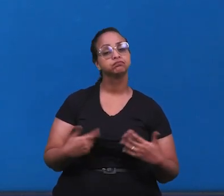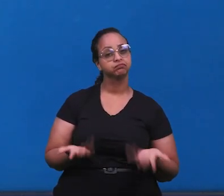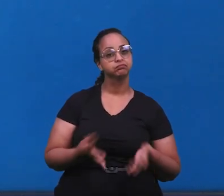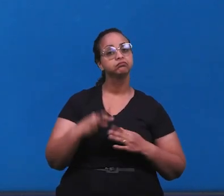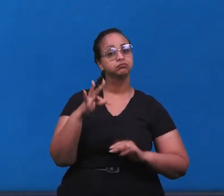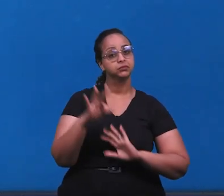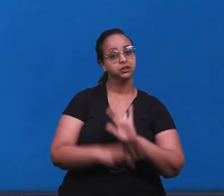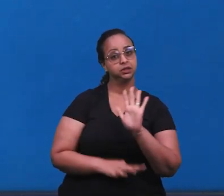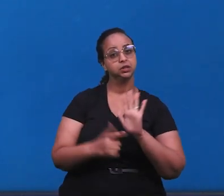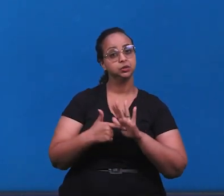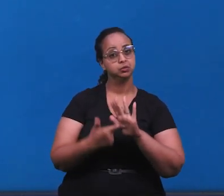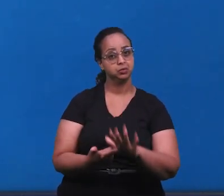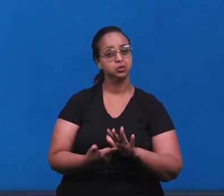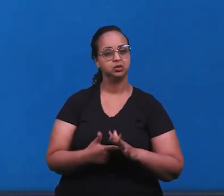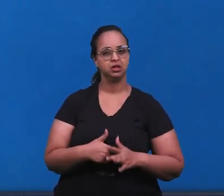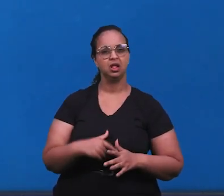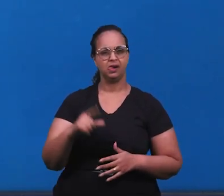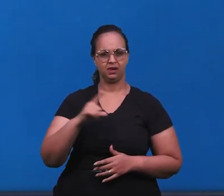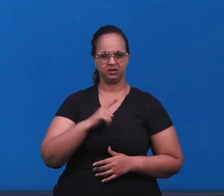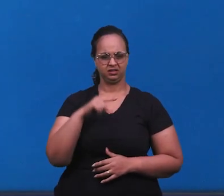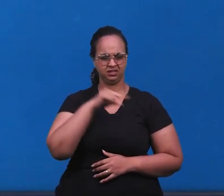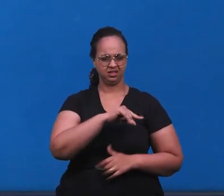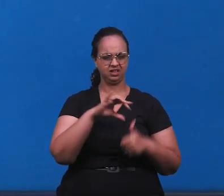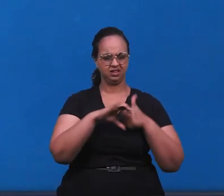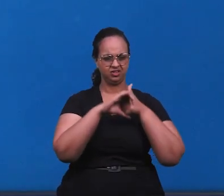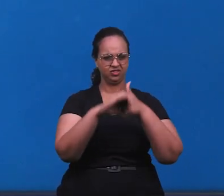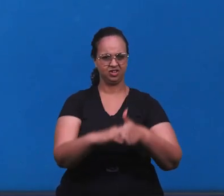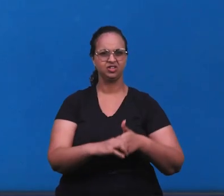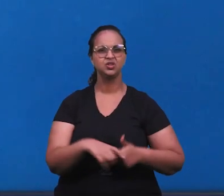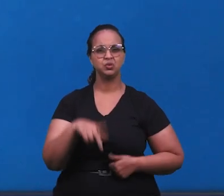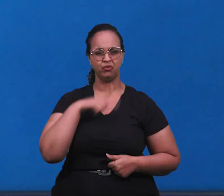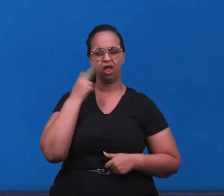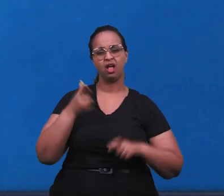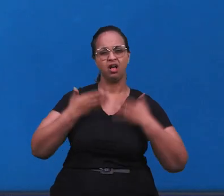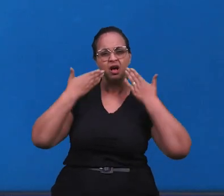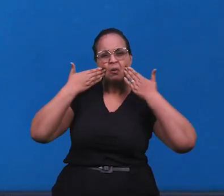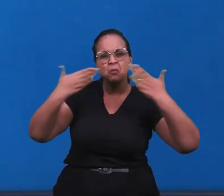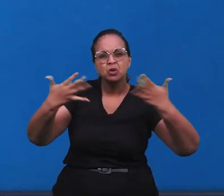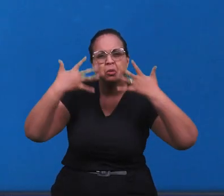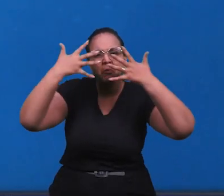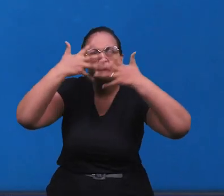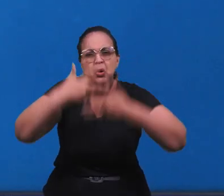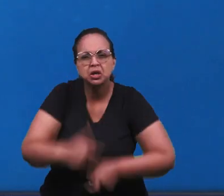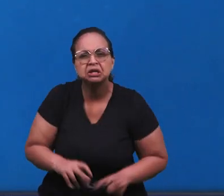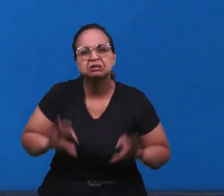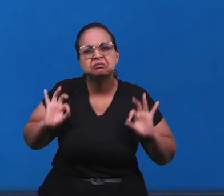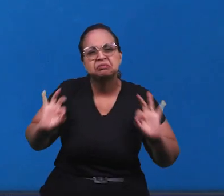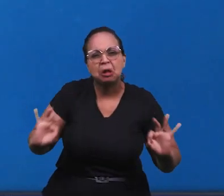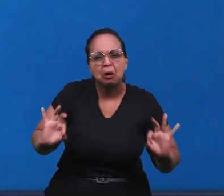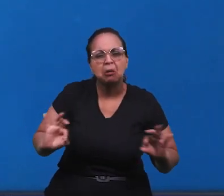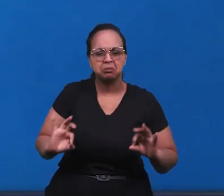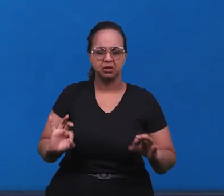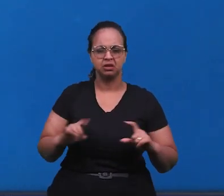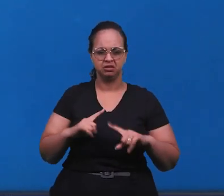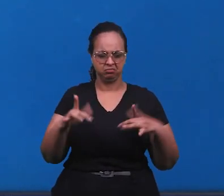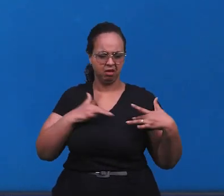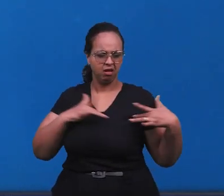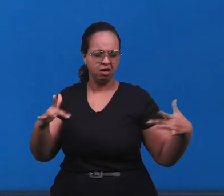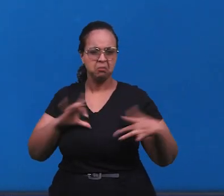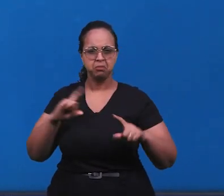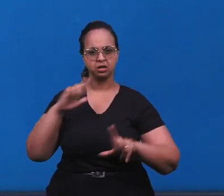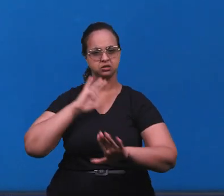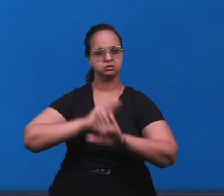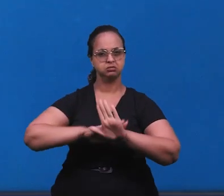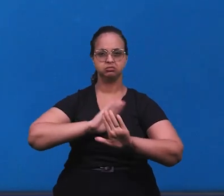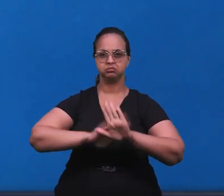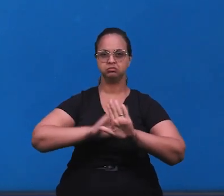exatamente isso, é um cristianismo que diz que tem vida, mas é vida somente de nome, né? As obras são mortas,